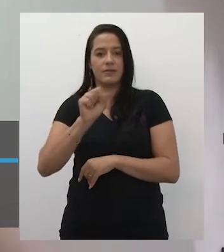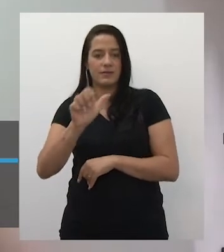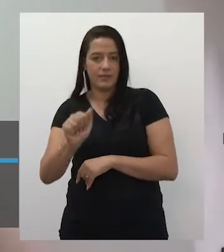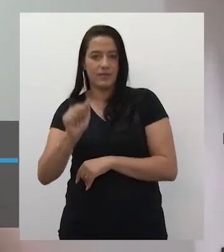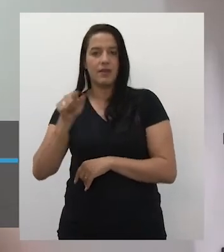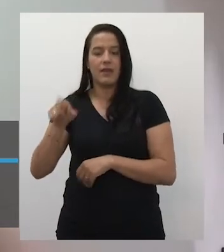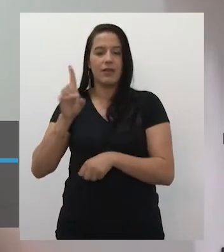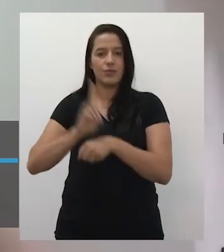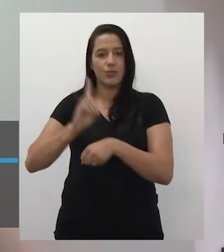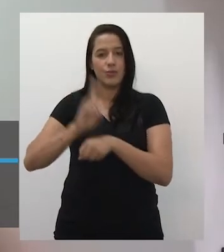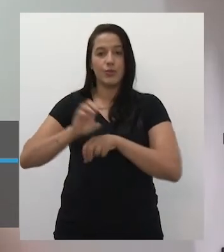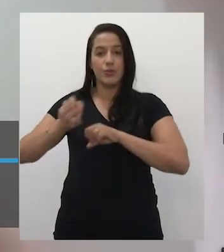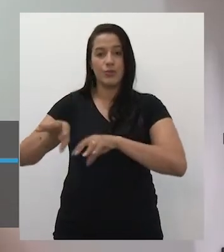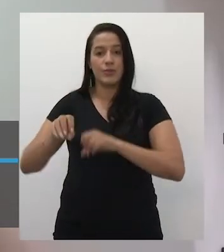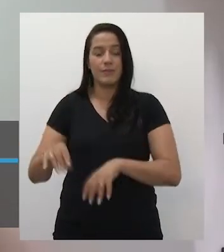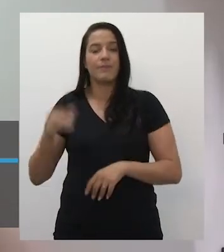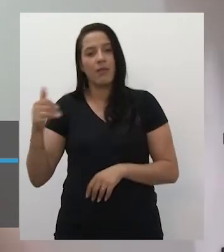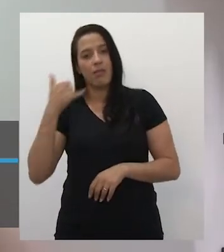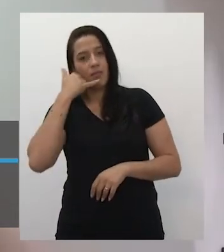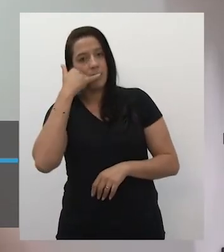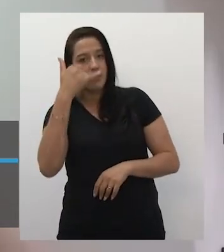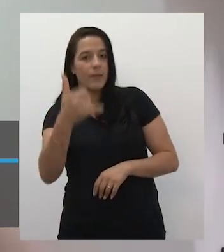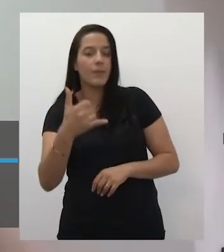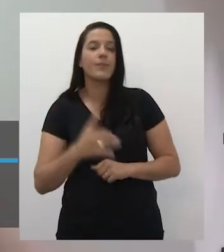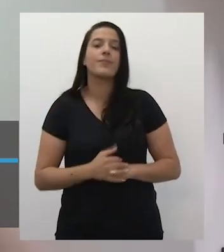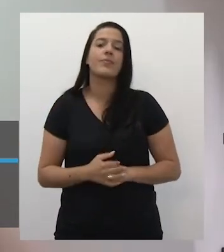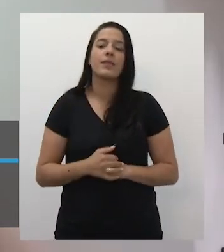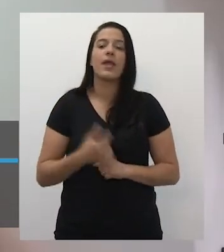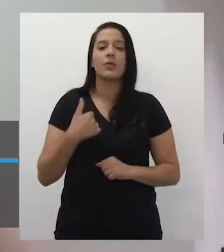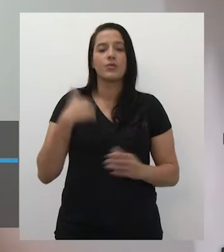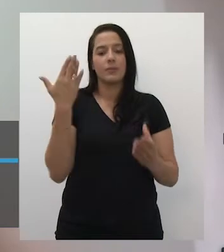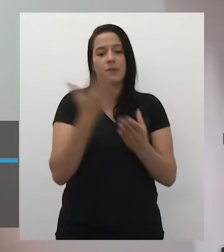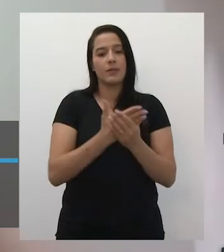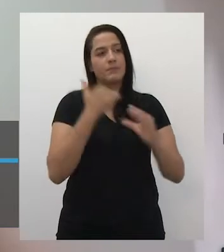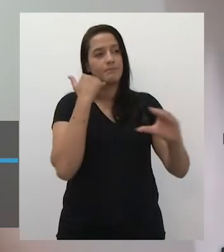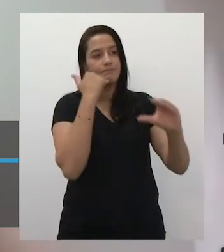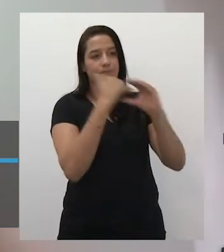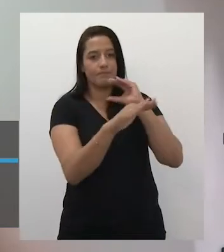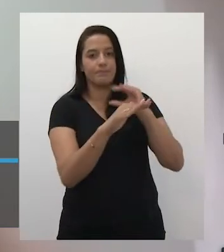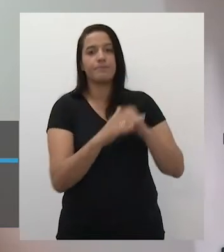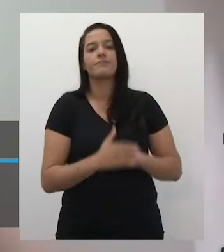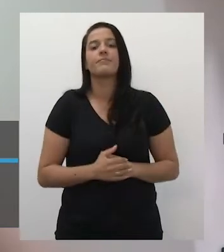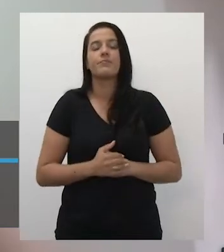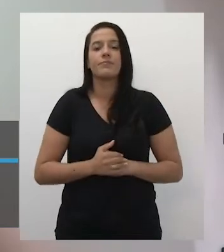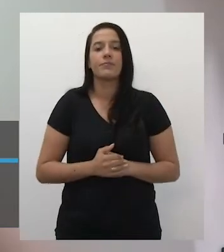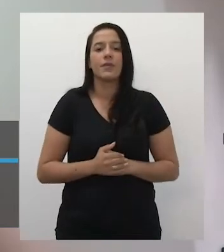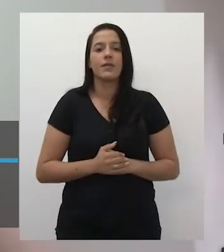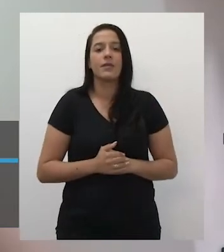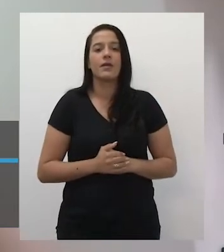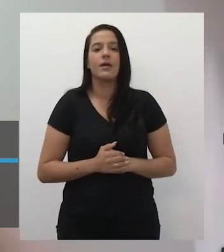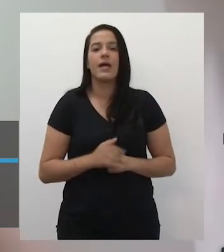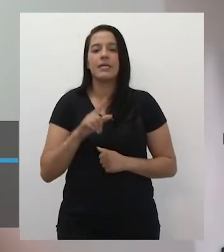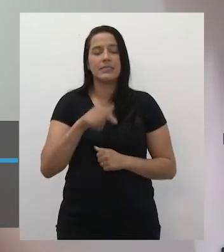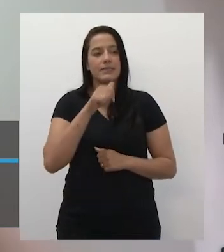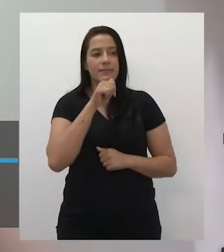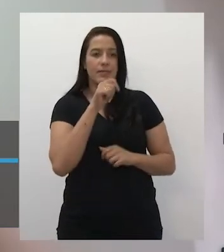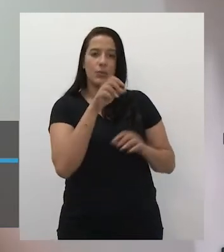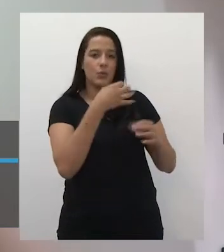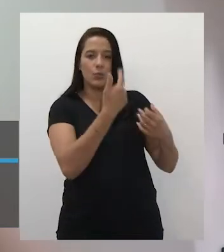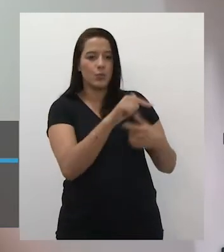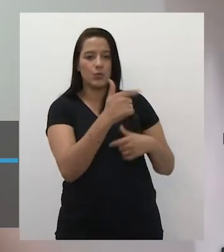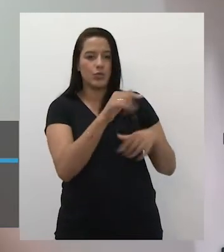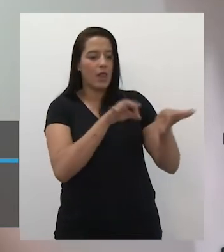encaminhar processos como licença-prêmio, evolução funcional, tudo pela plataforma. Diversos